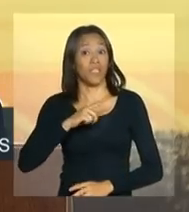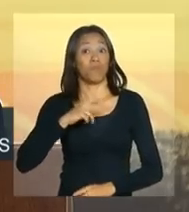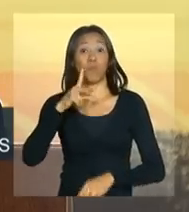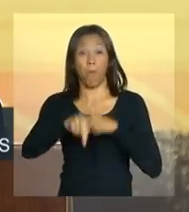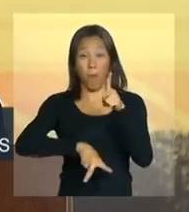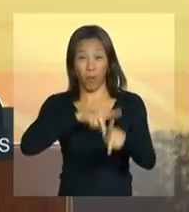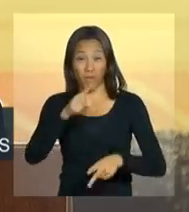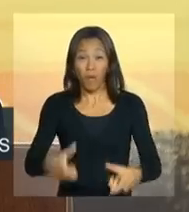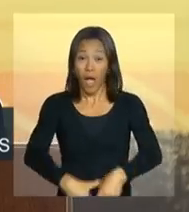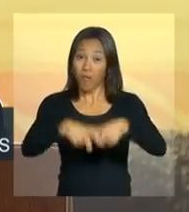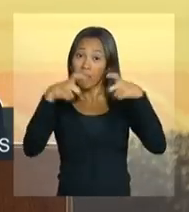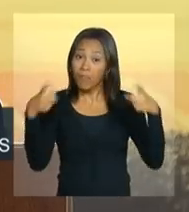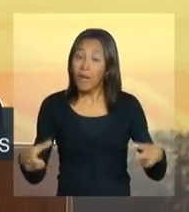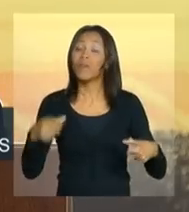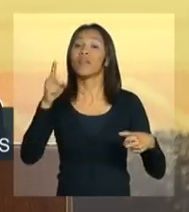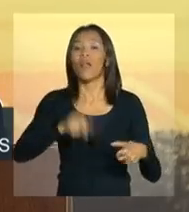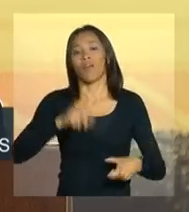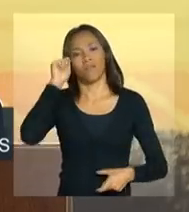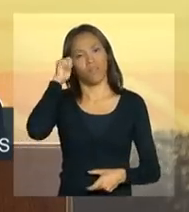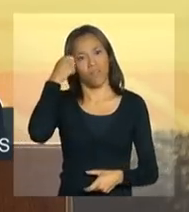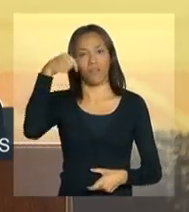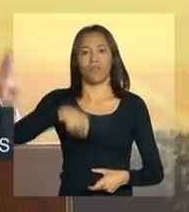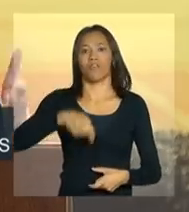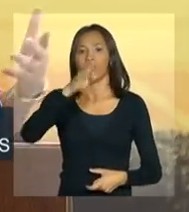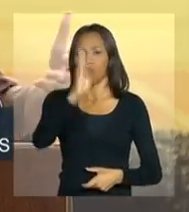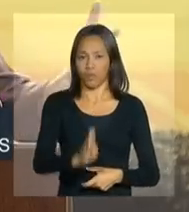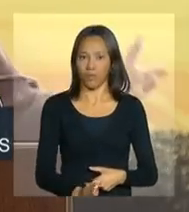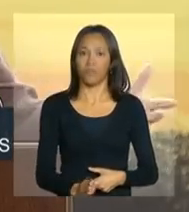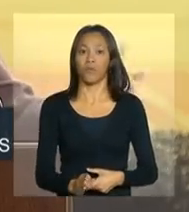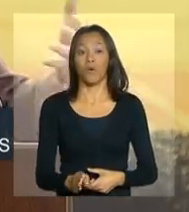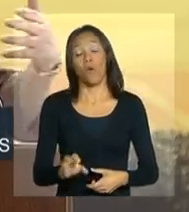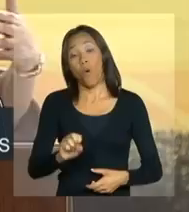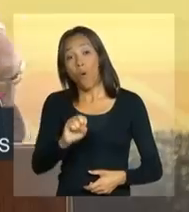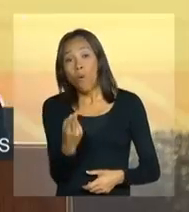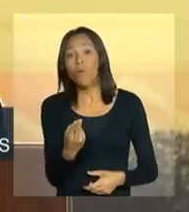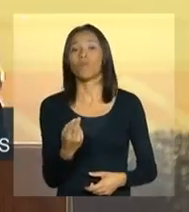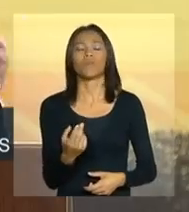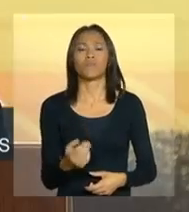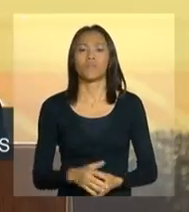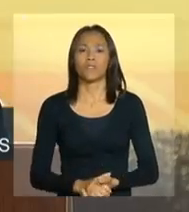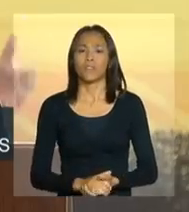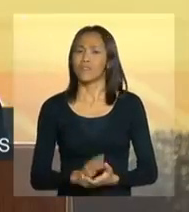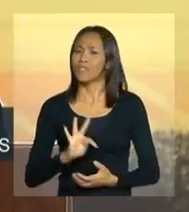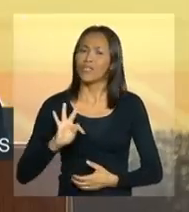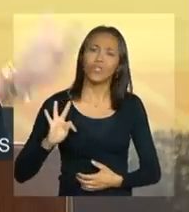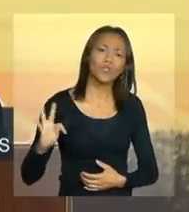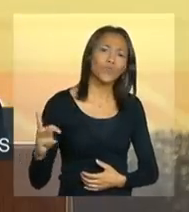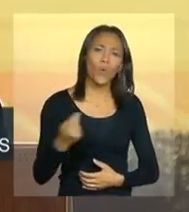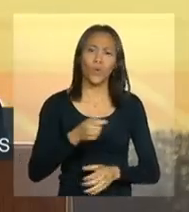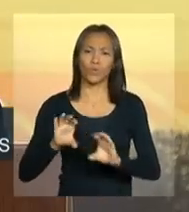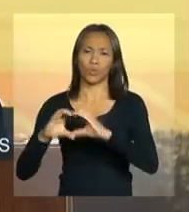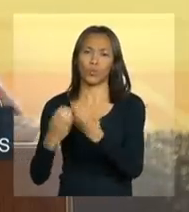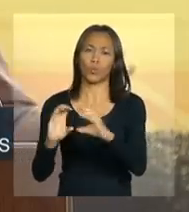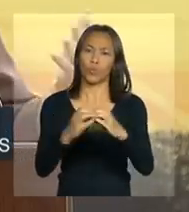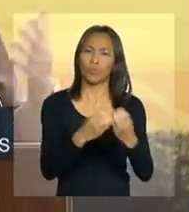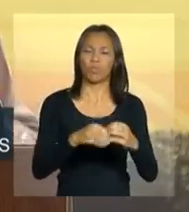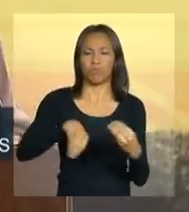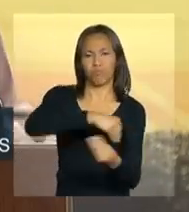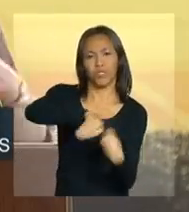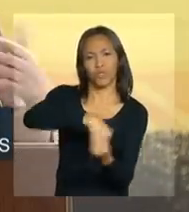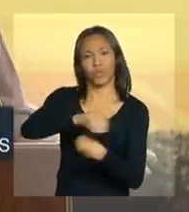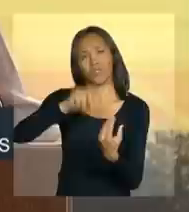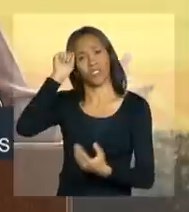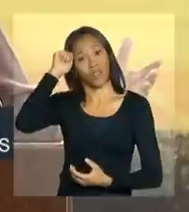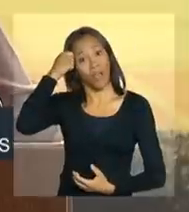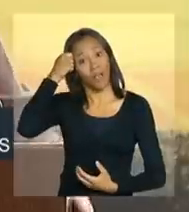dominantemente negra em nosso país ou dominantemente entre todas as nossas misturas